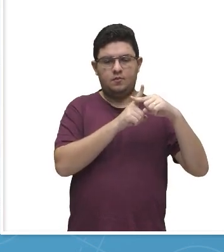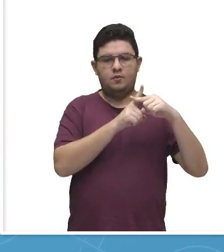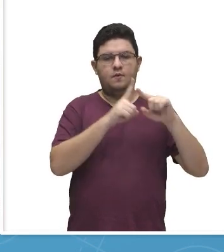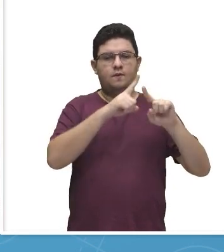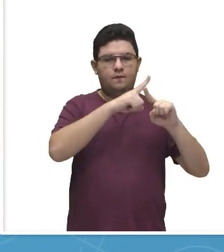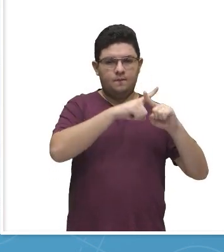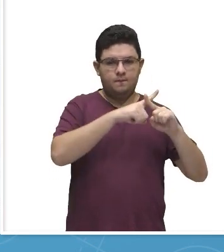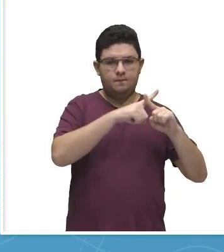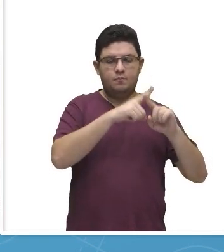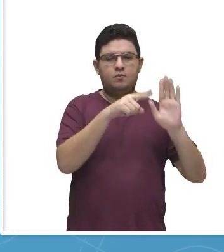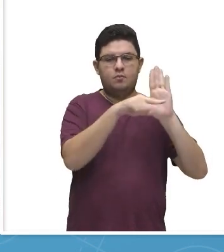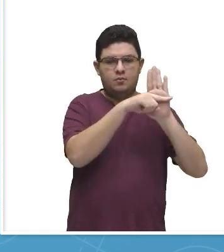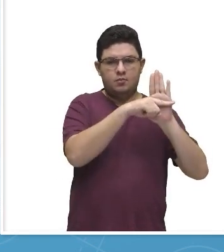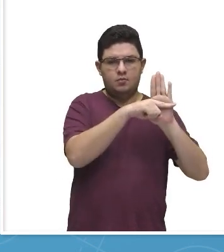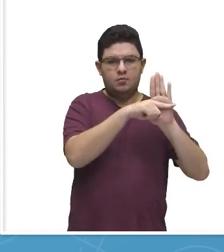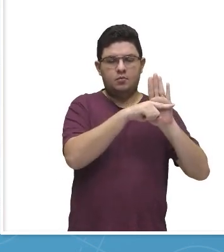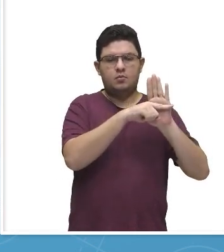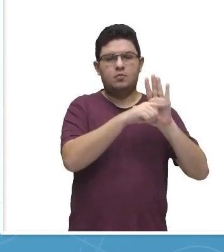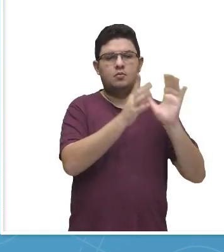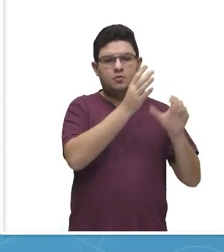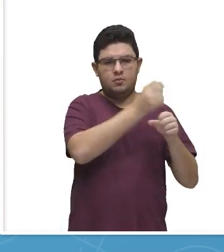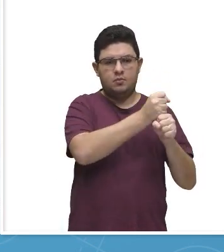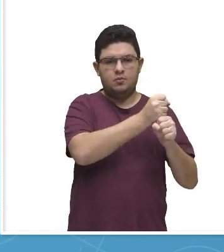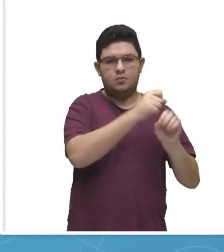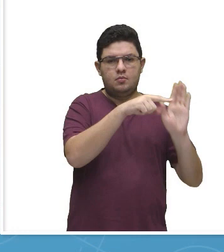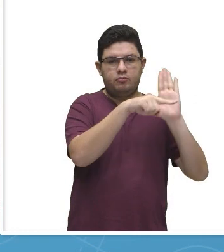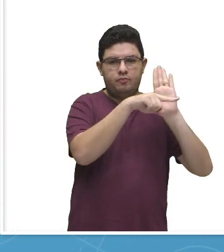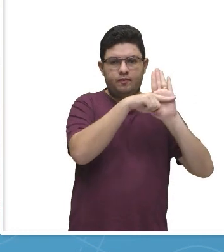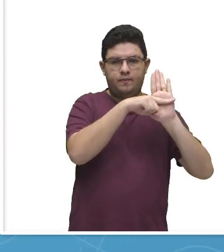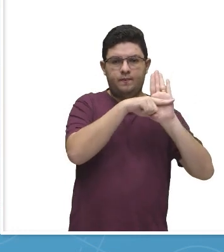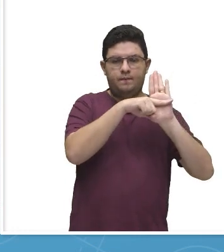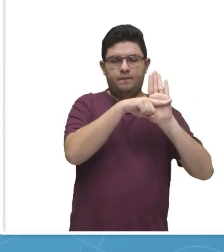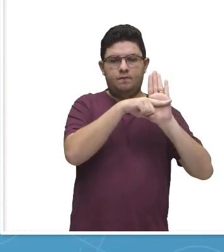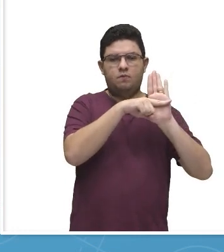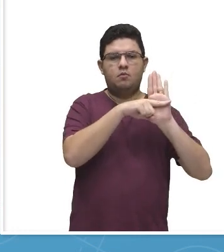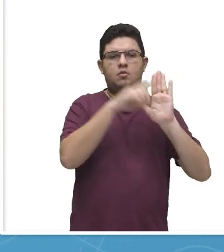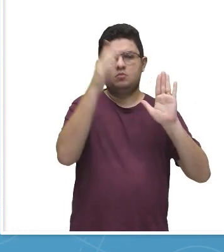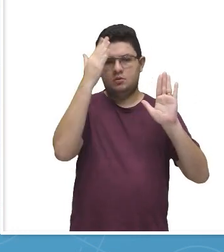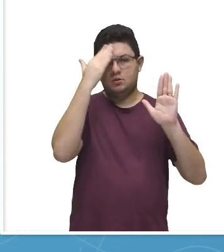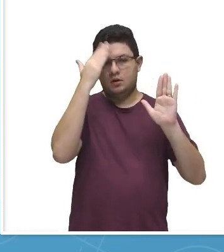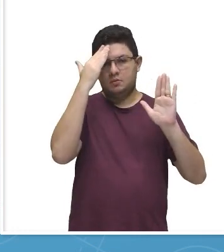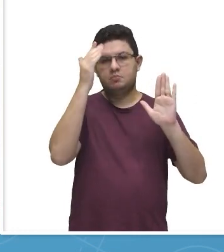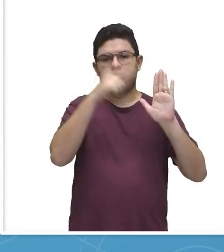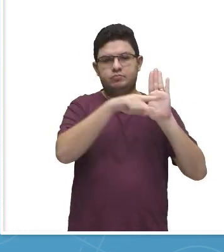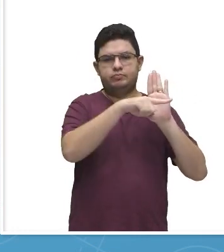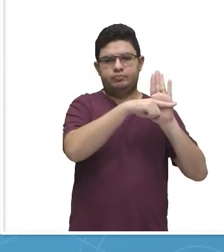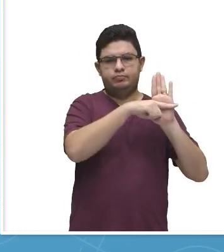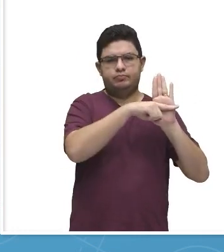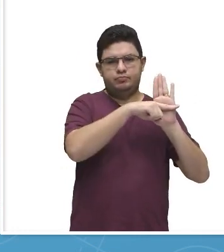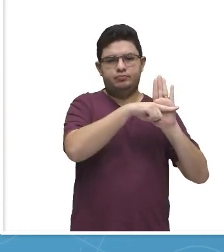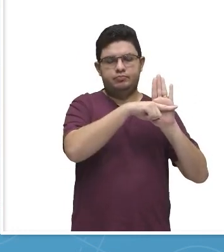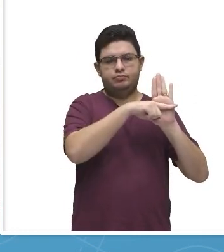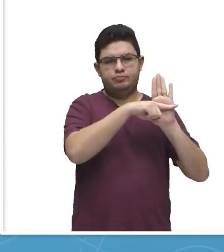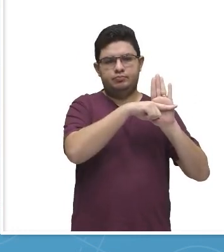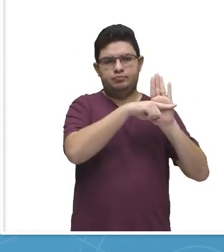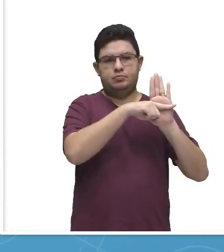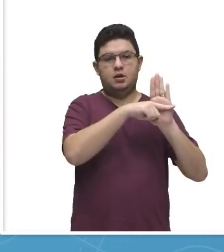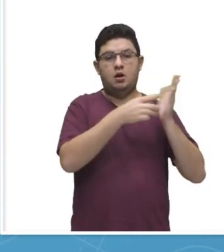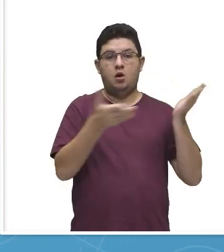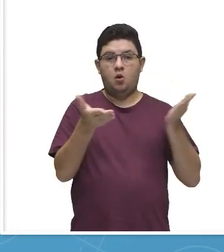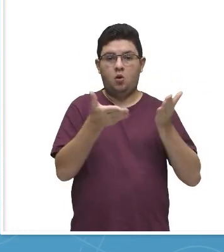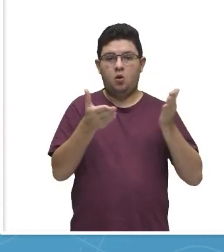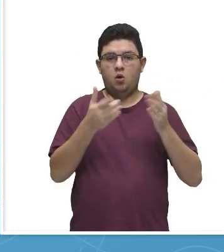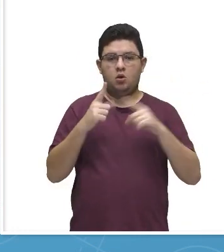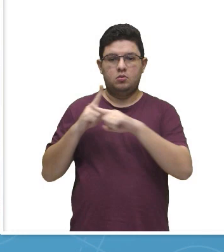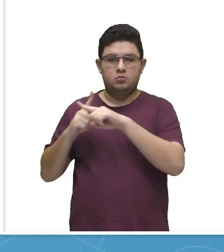Multiplicando, já sabemos que o sinal da potência, que é o resultado da operação, é negativo. Agora vamos multiplicar os